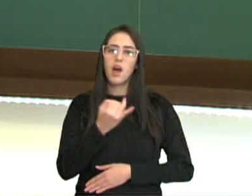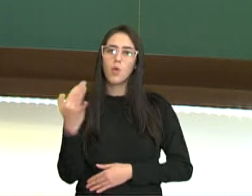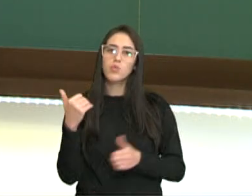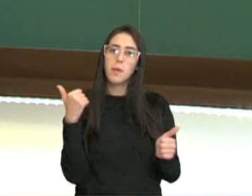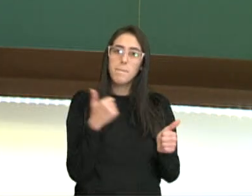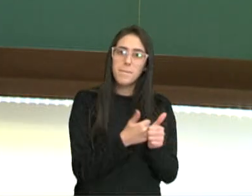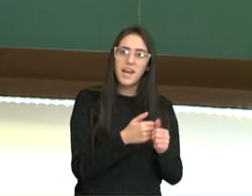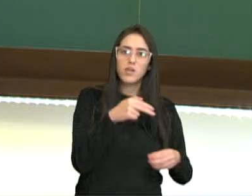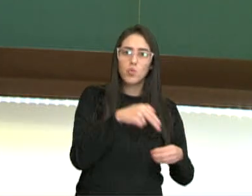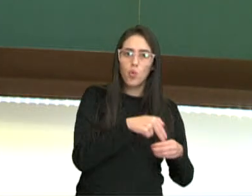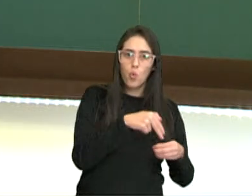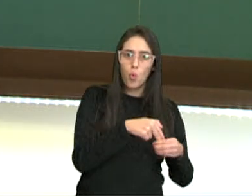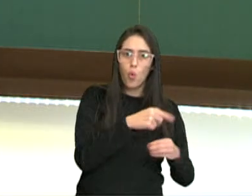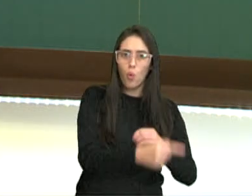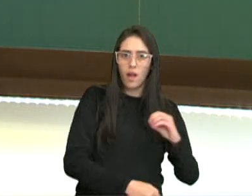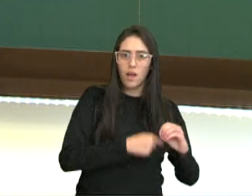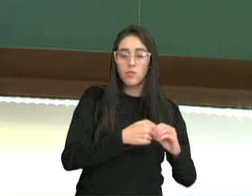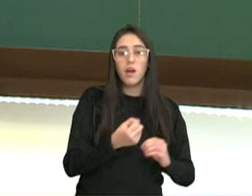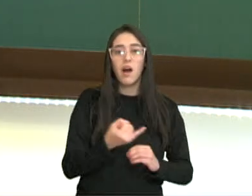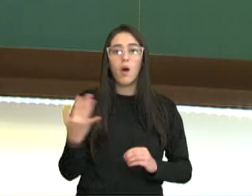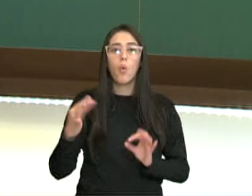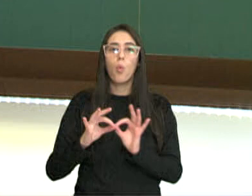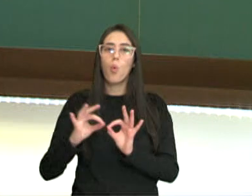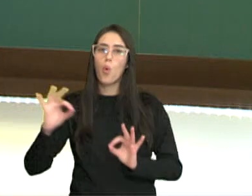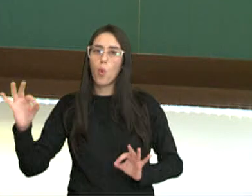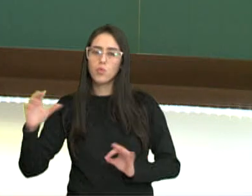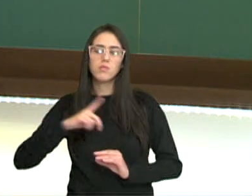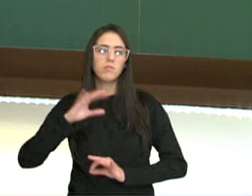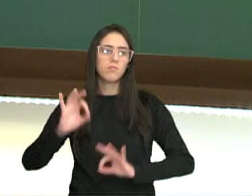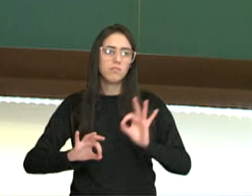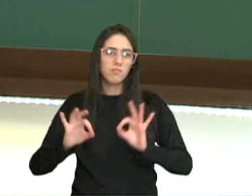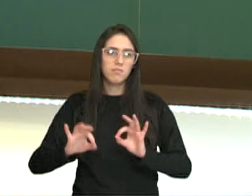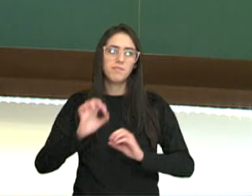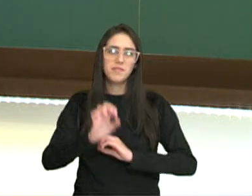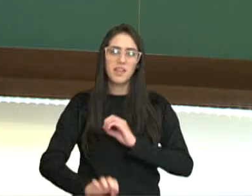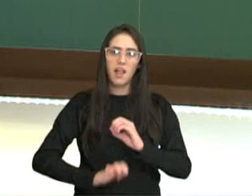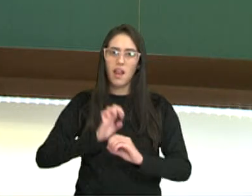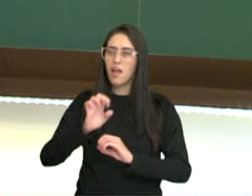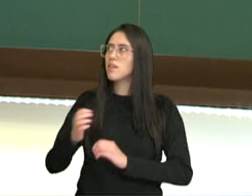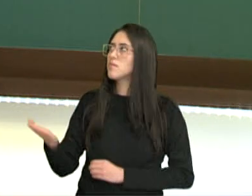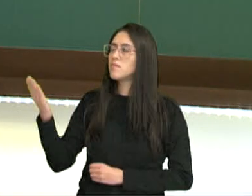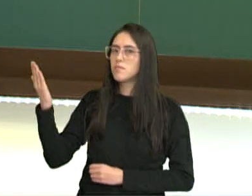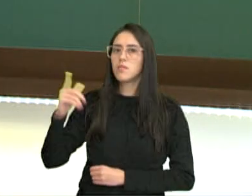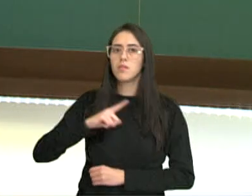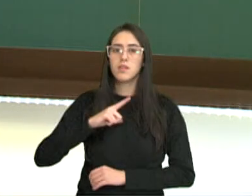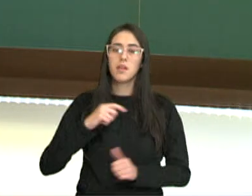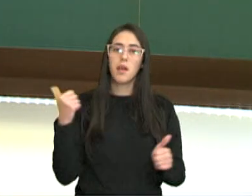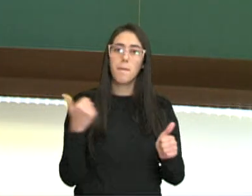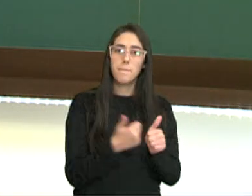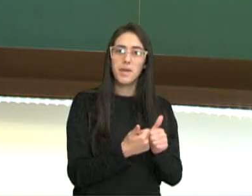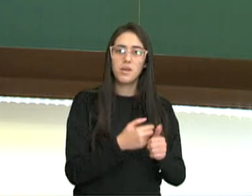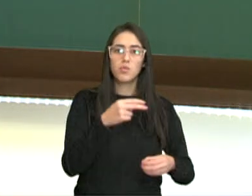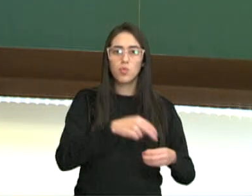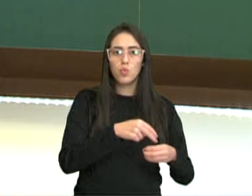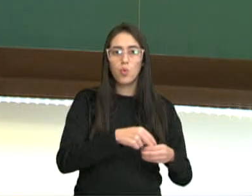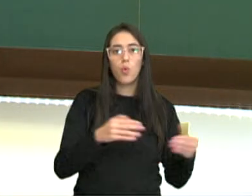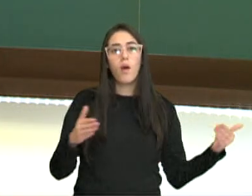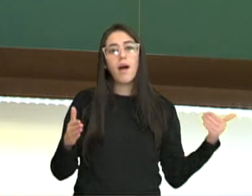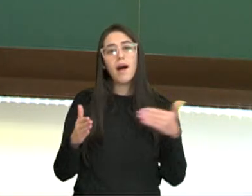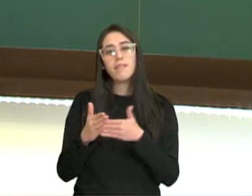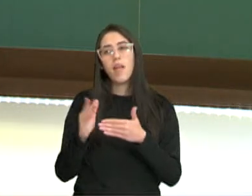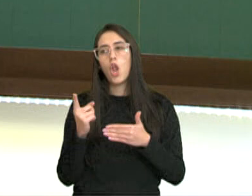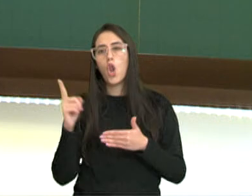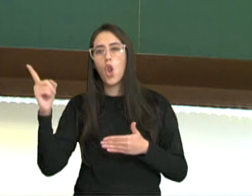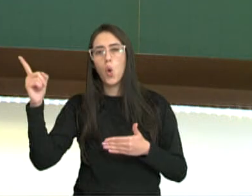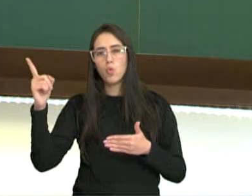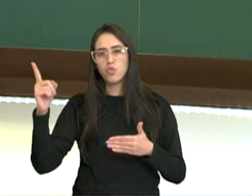próximos e outros mais distantes e sempre organizamos esses elétrons partindo aqui mais próximo do núcleo até o lado mais